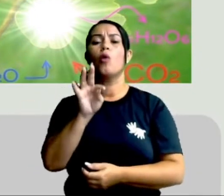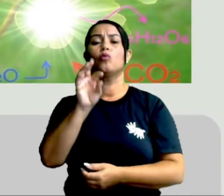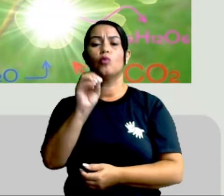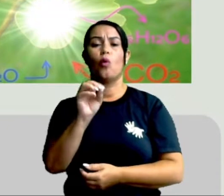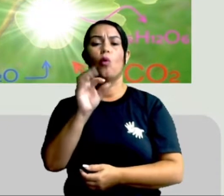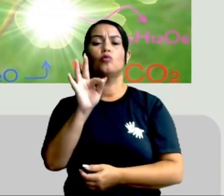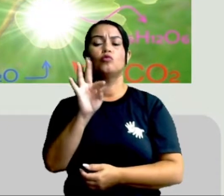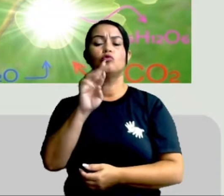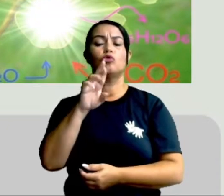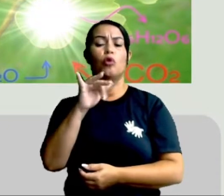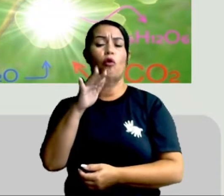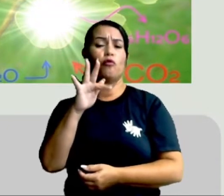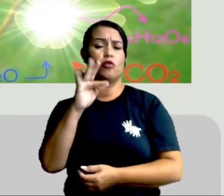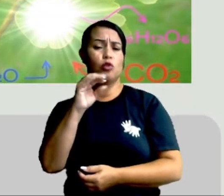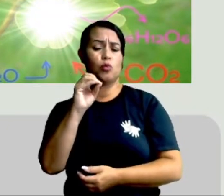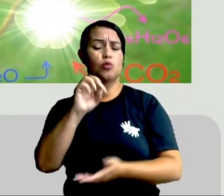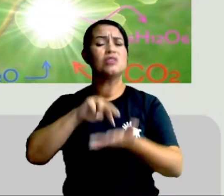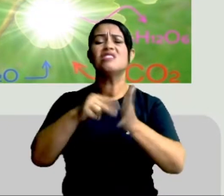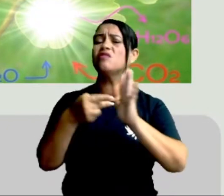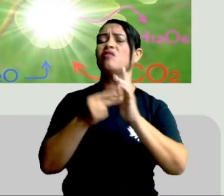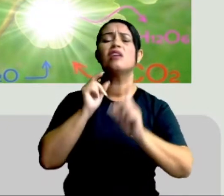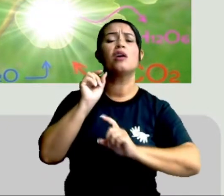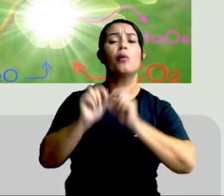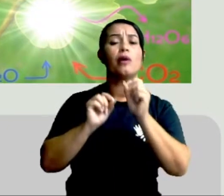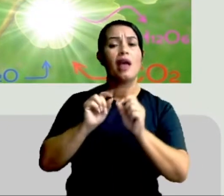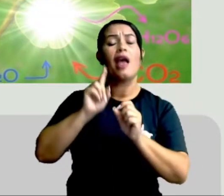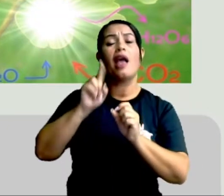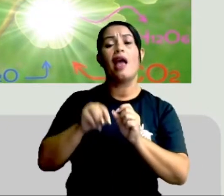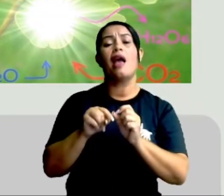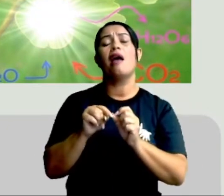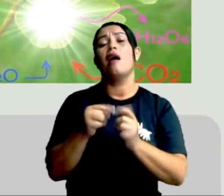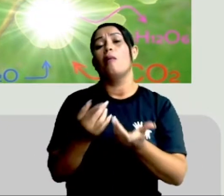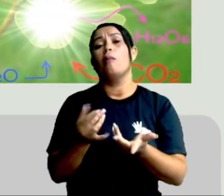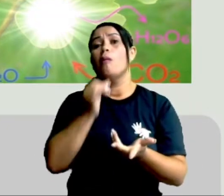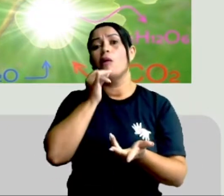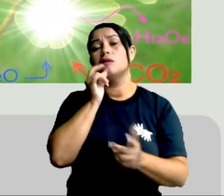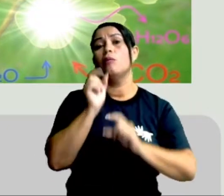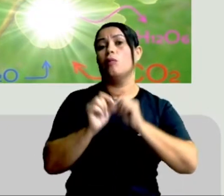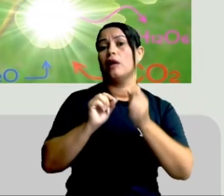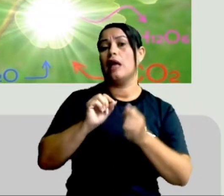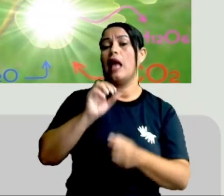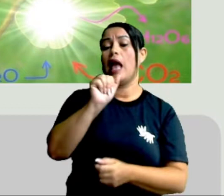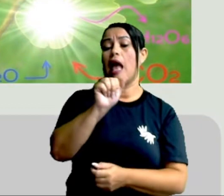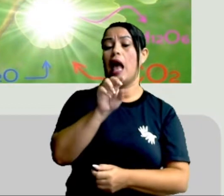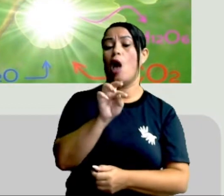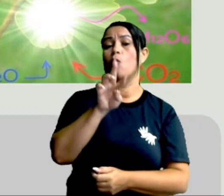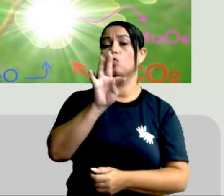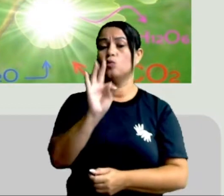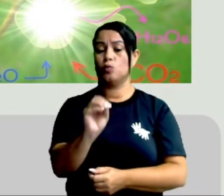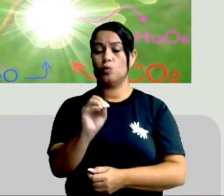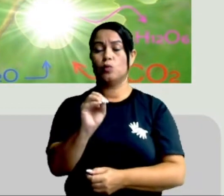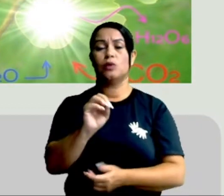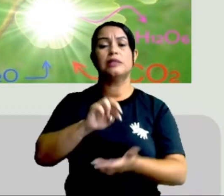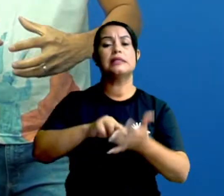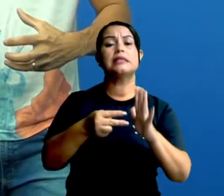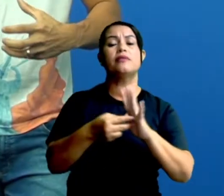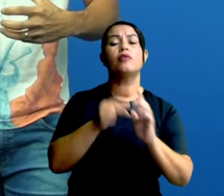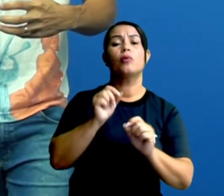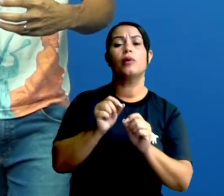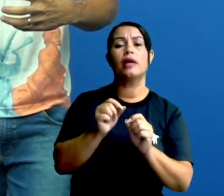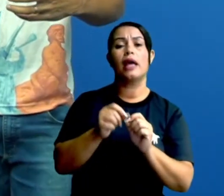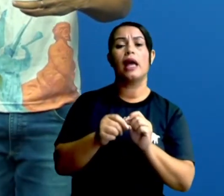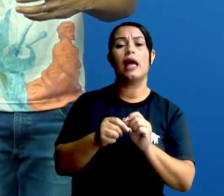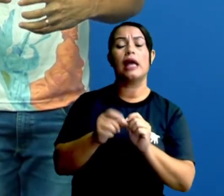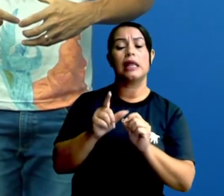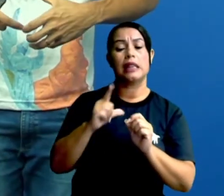autotrófico. E o que significa dizer, professor, um processo autotrófico? Auto significa que o próprio